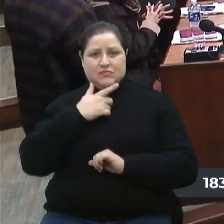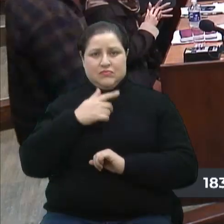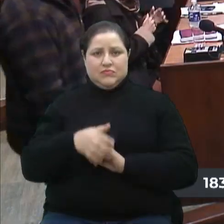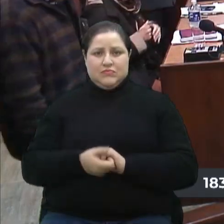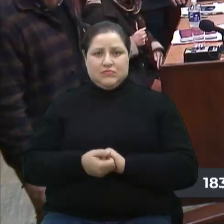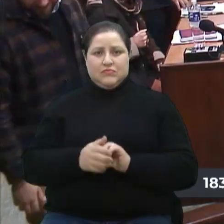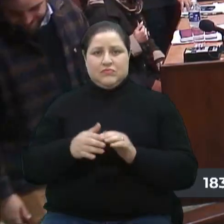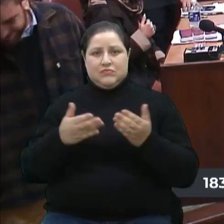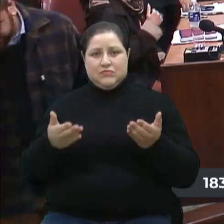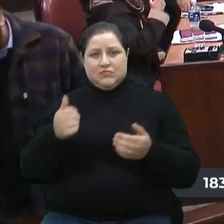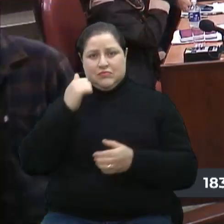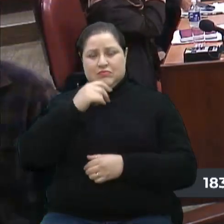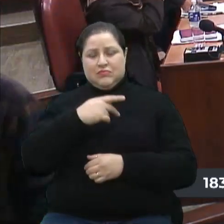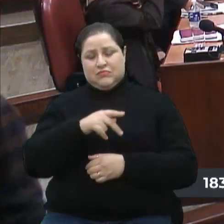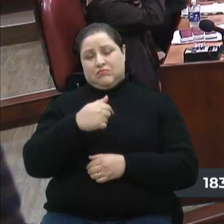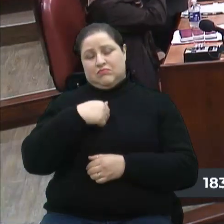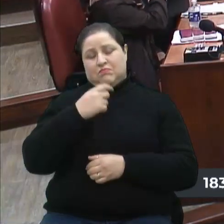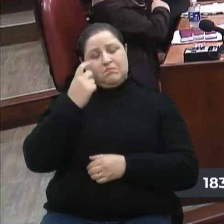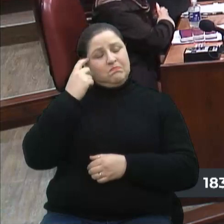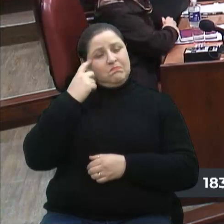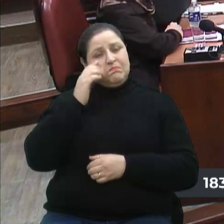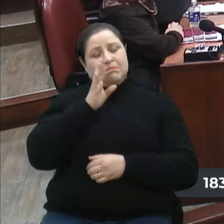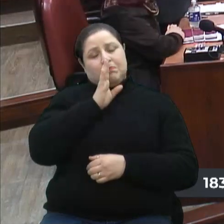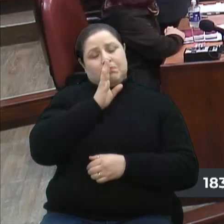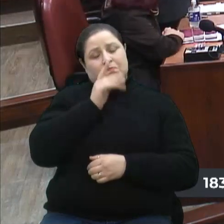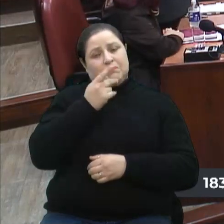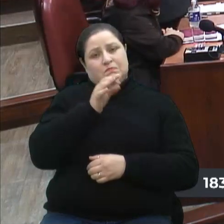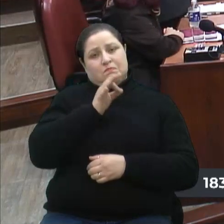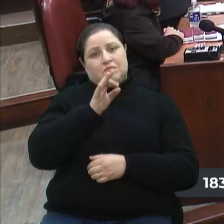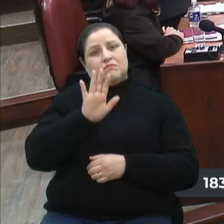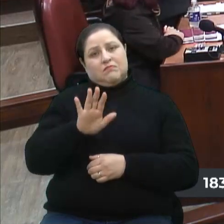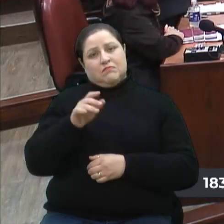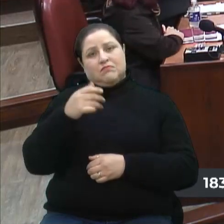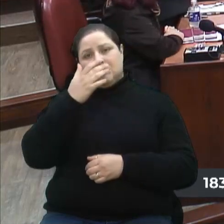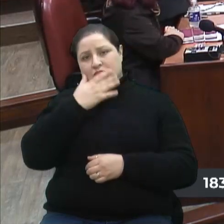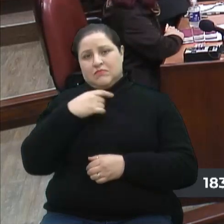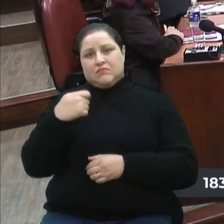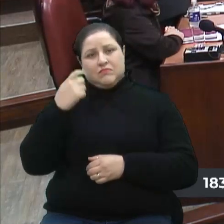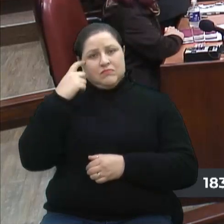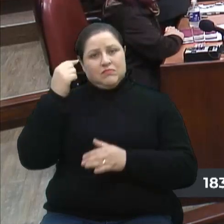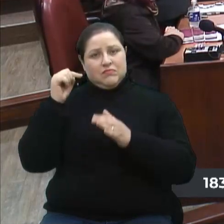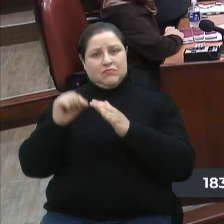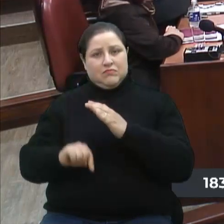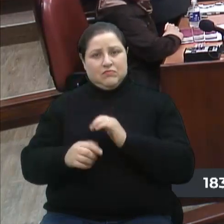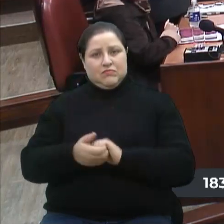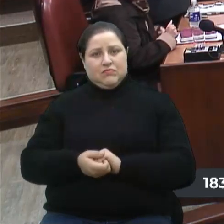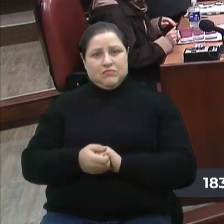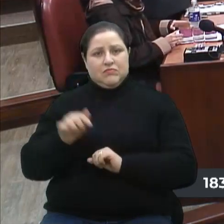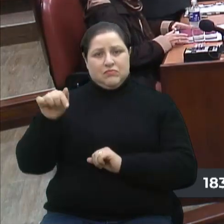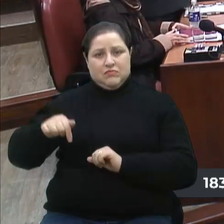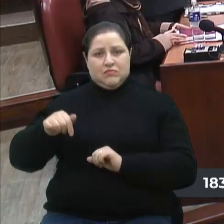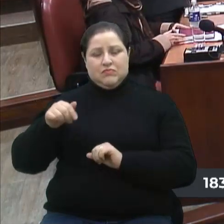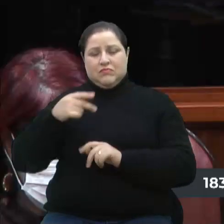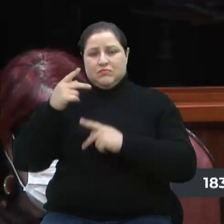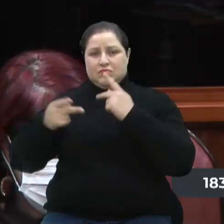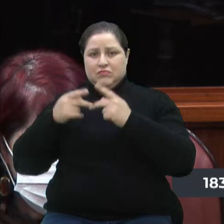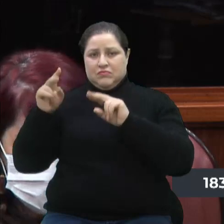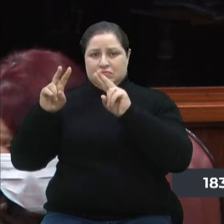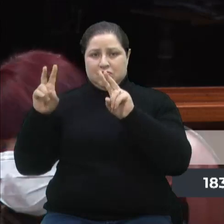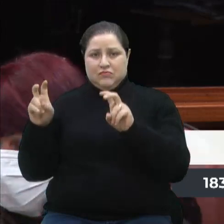Então, presidente, eu até não ia me manifestar, mas acho que a gente precisa fazer uma reflexão, né? Foi levantado aqui um tema